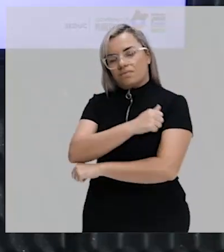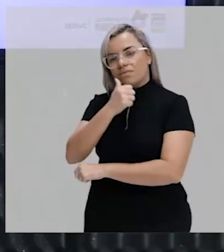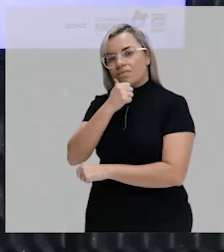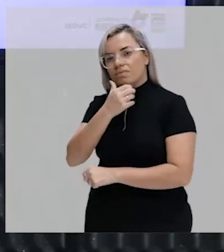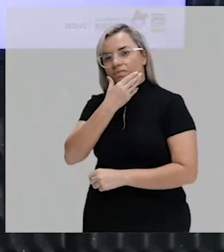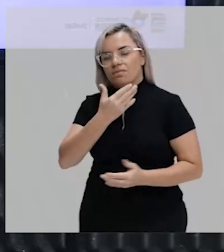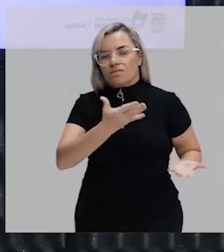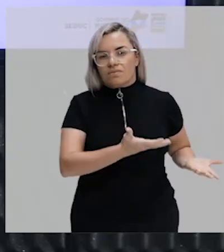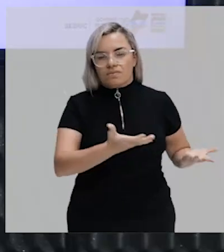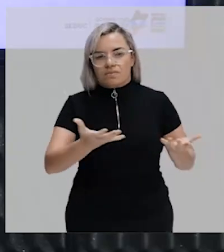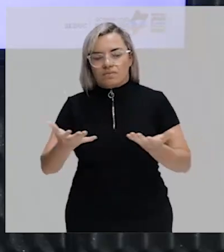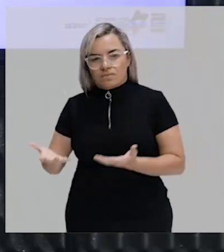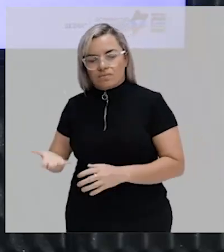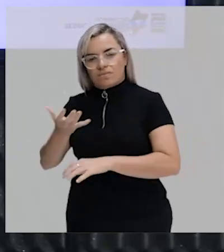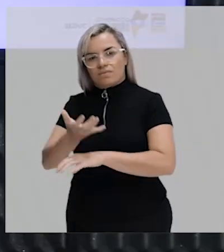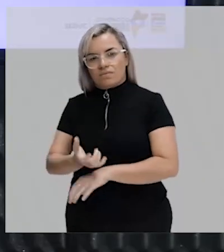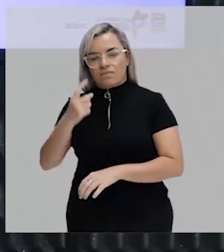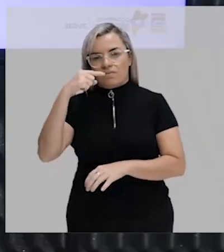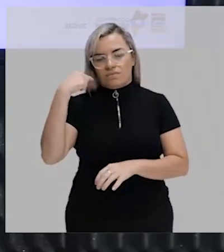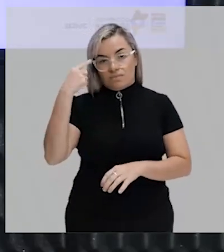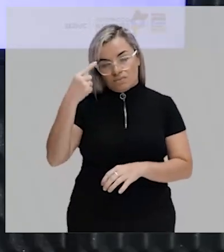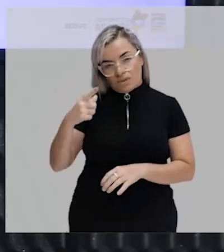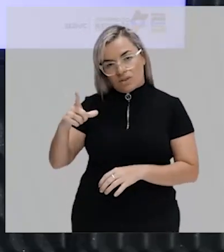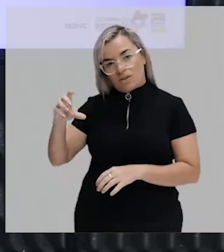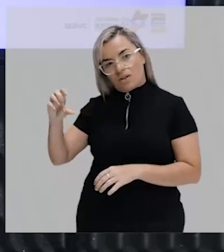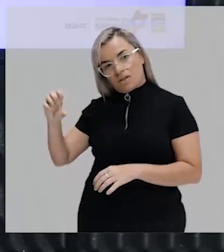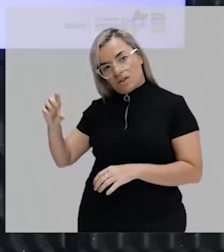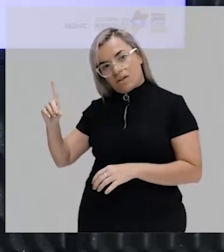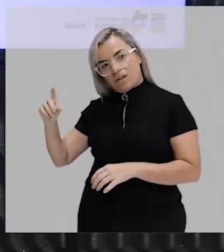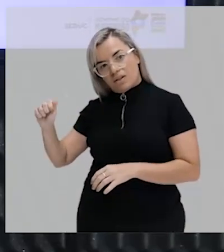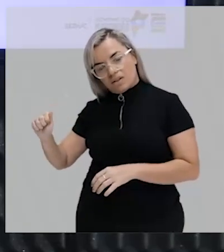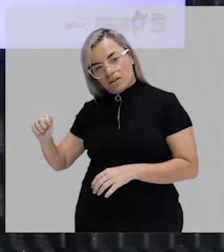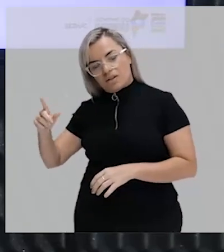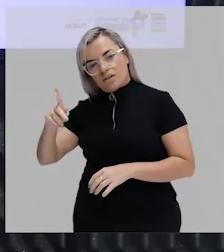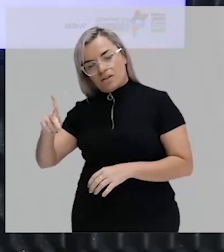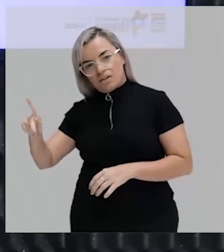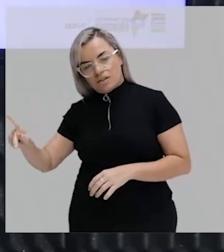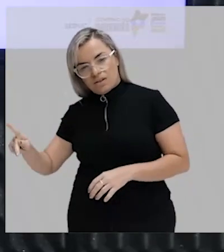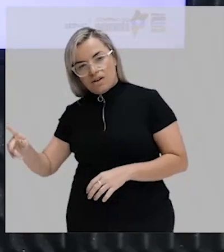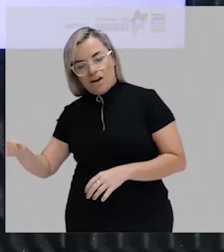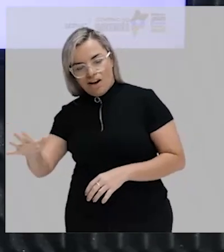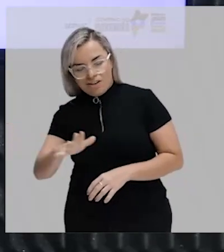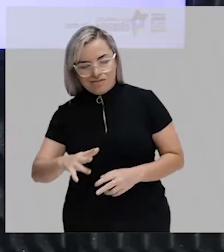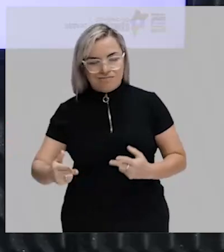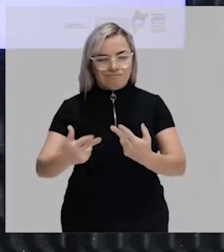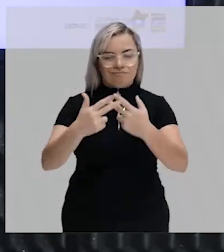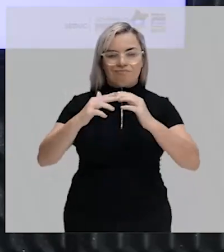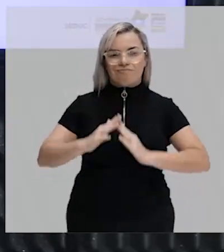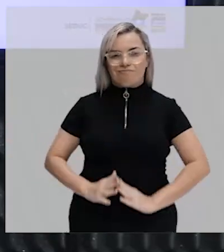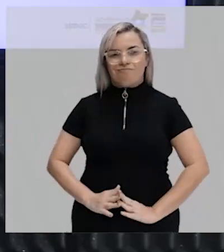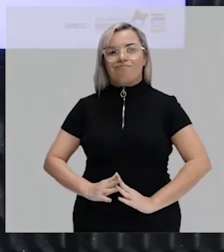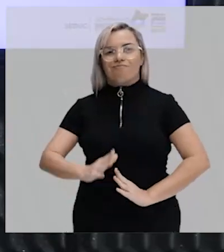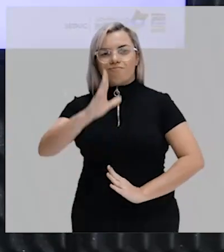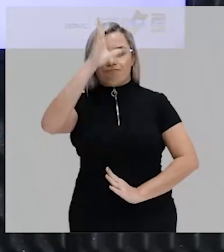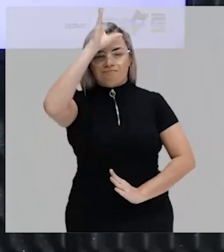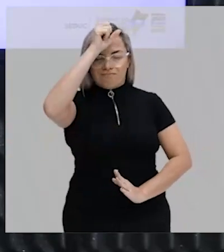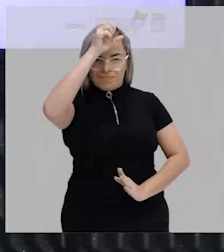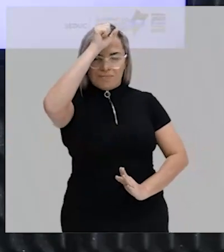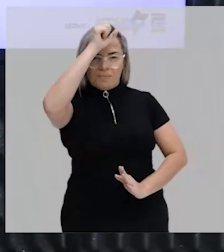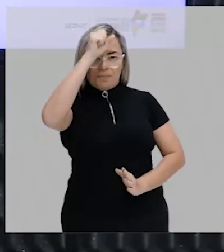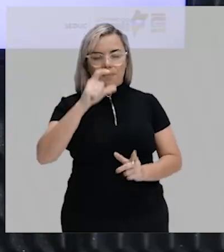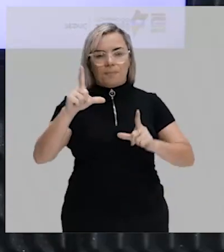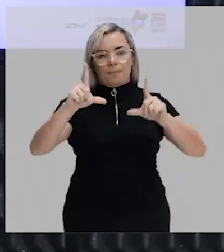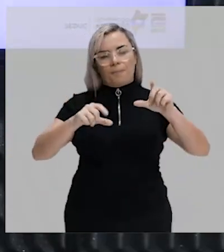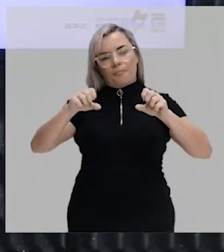chicas, bem-vindos à la classe de espanhol de hoje, professora Leda Jane, aqui na área do hashtag Fique em Casa Aprendendo, na